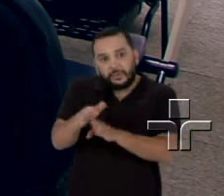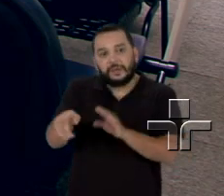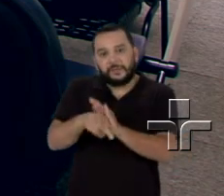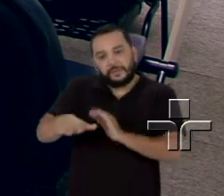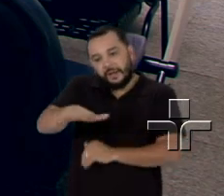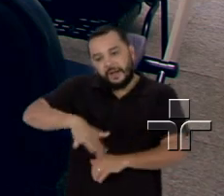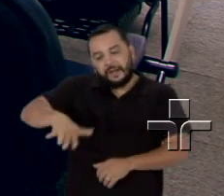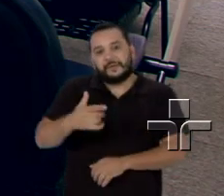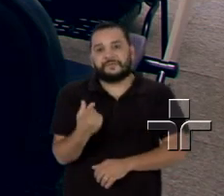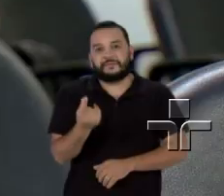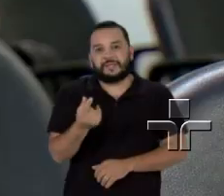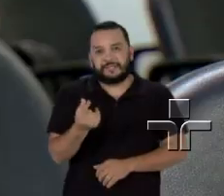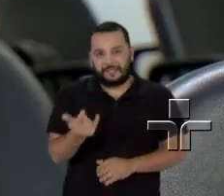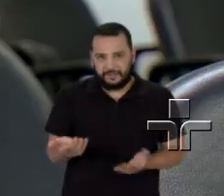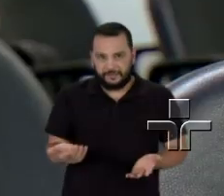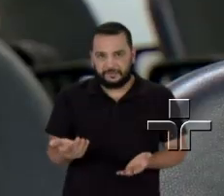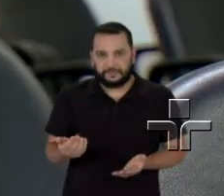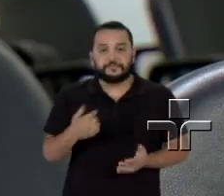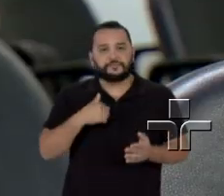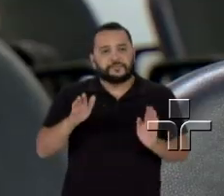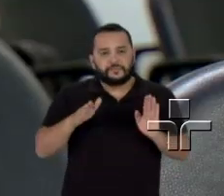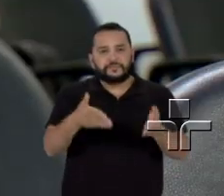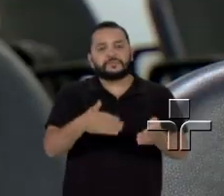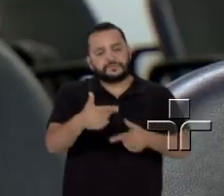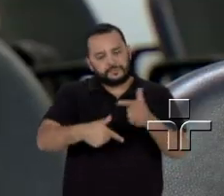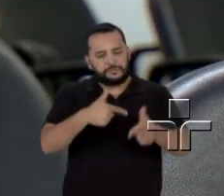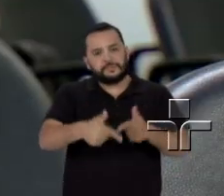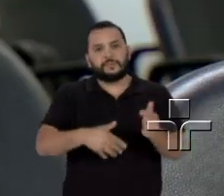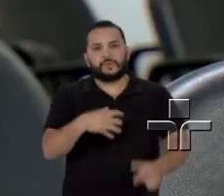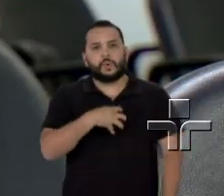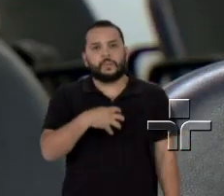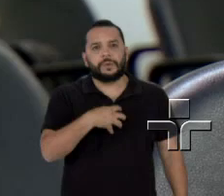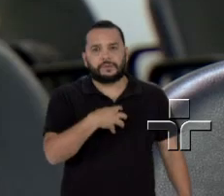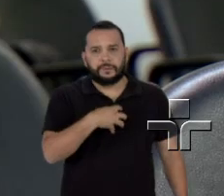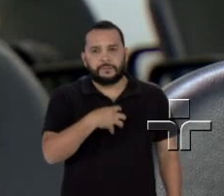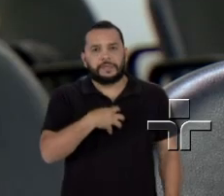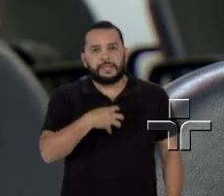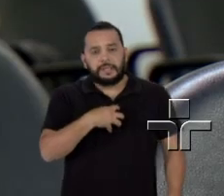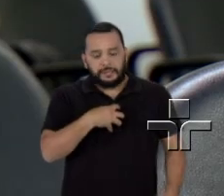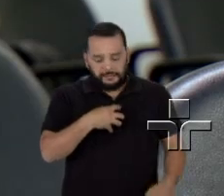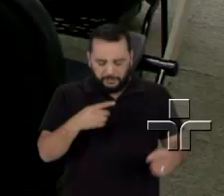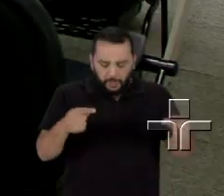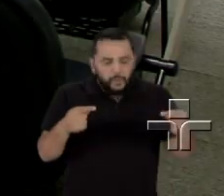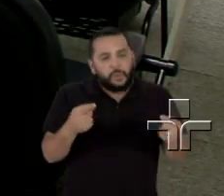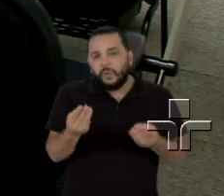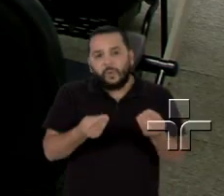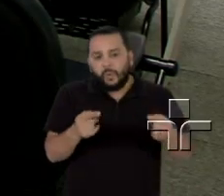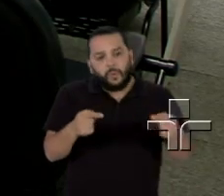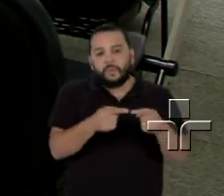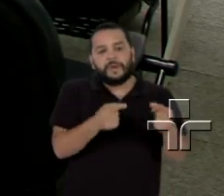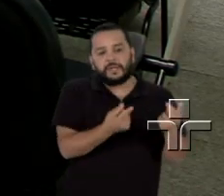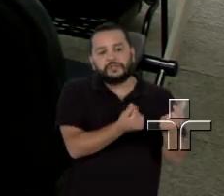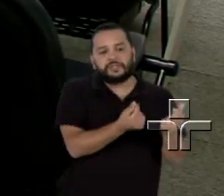financeiro meu foco é trabalhar comportamento com relação ao dinheiro